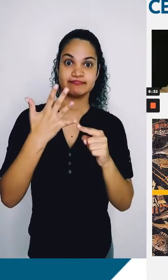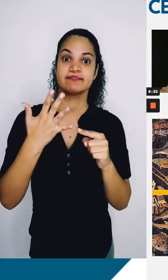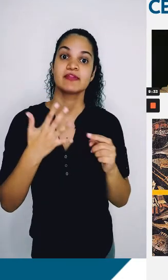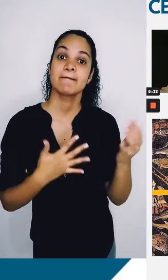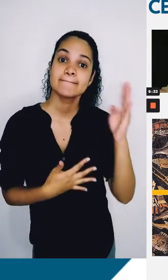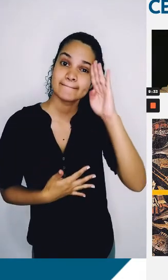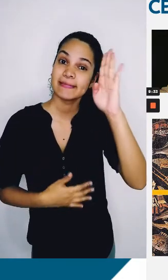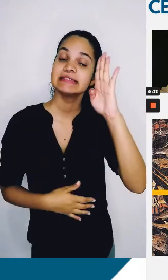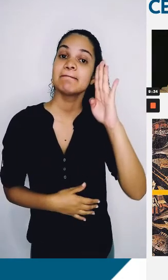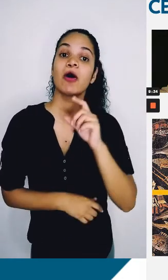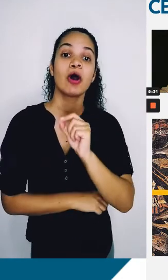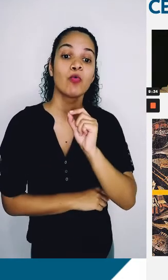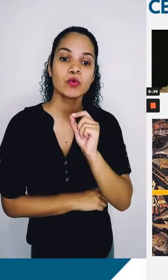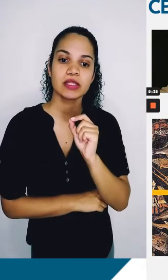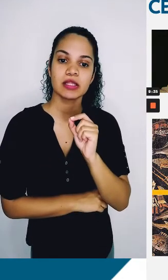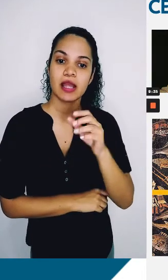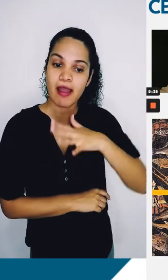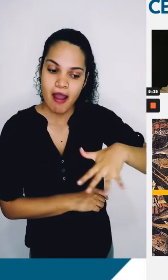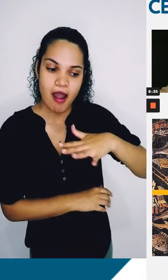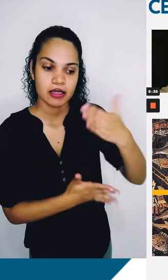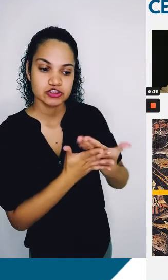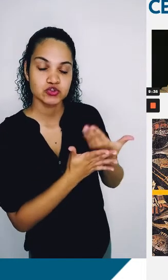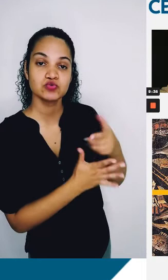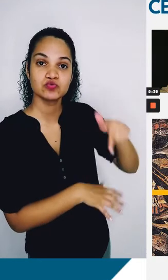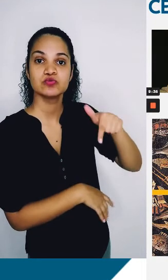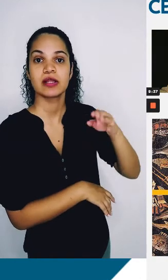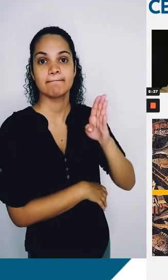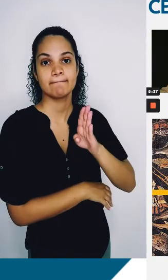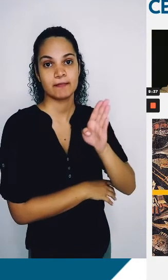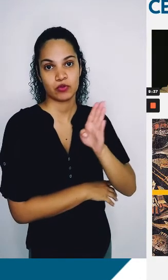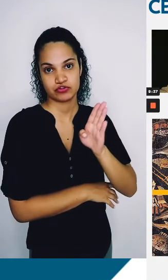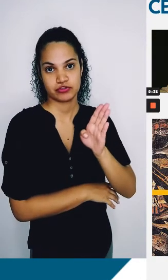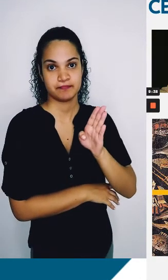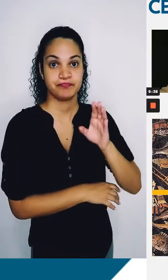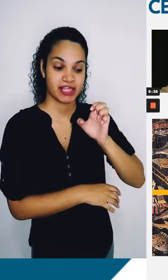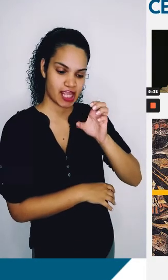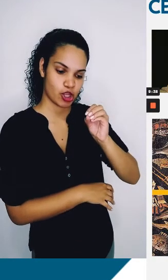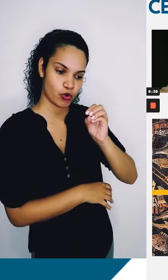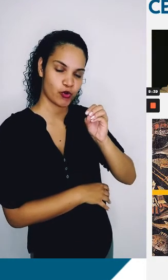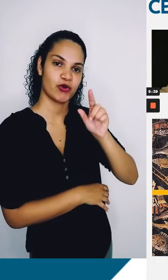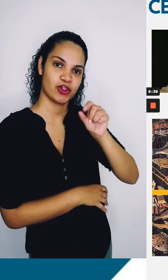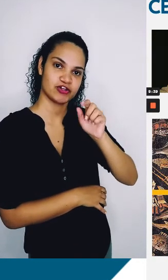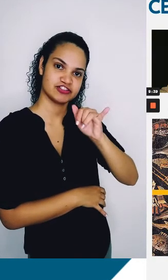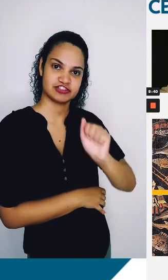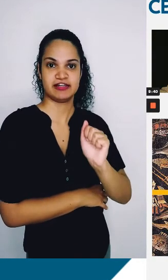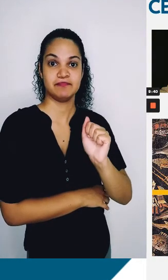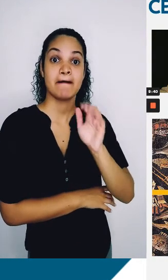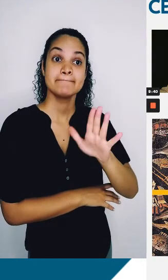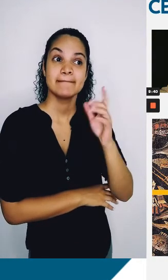principais, o campo específico dos estudos da ecologia, mas é sempre bom nós